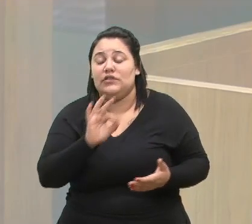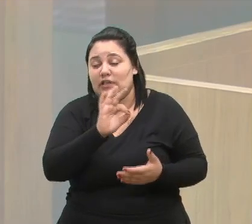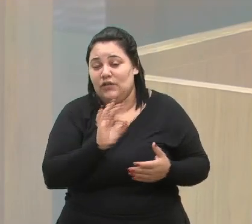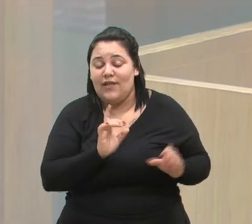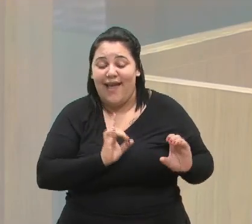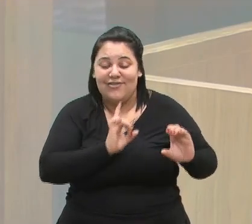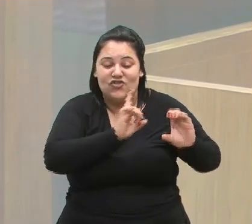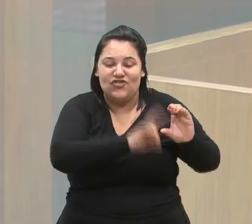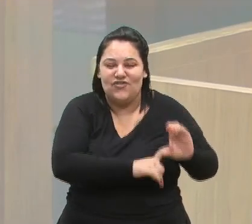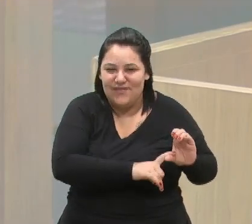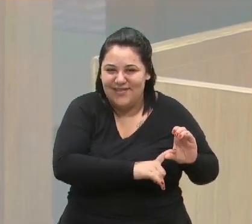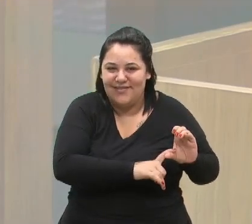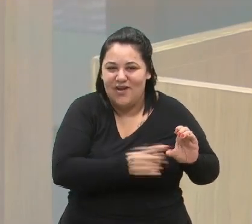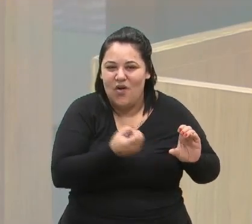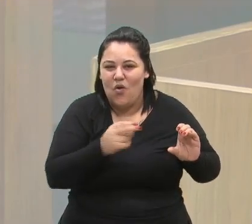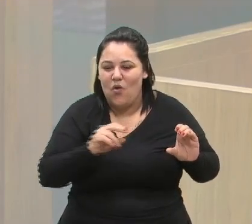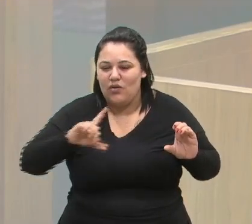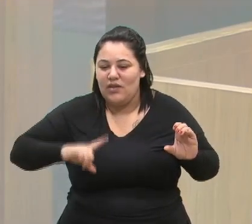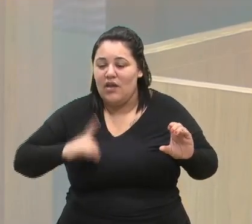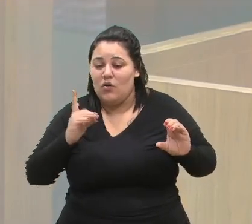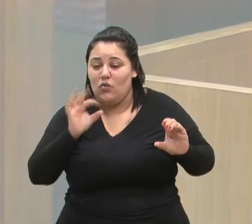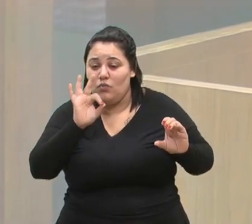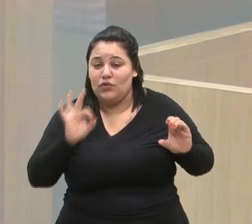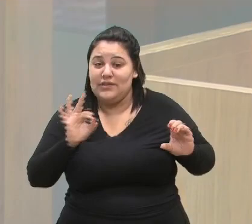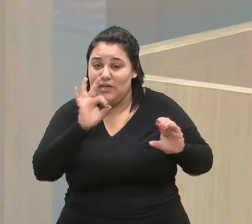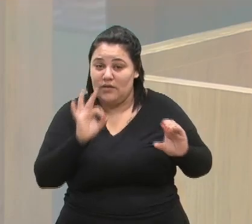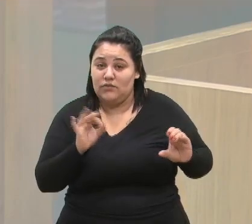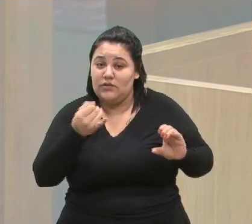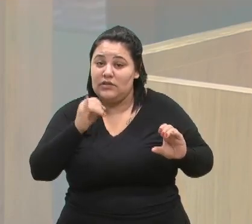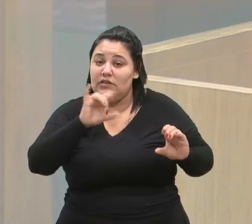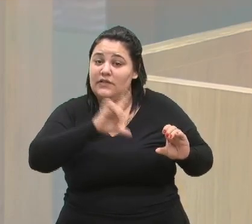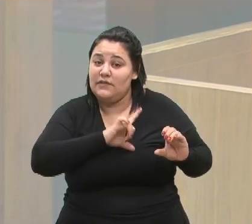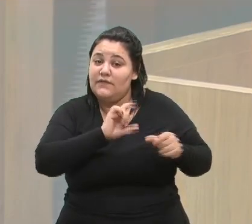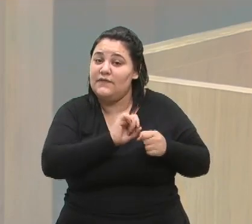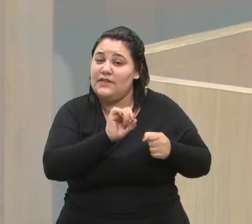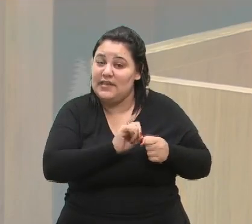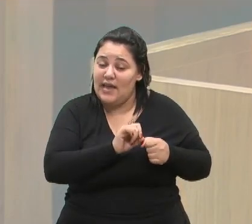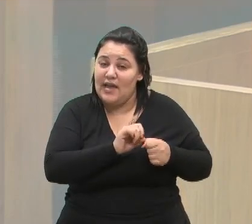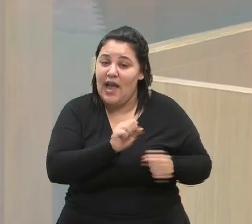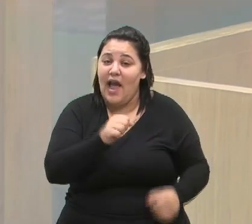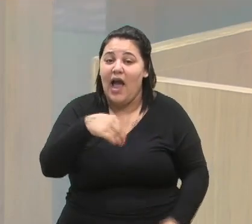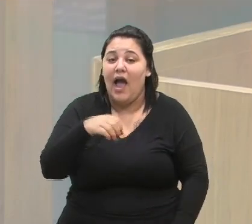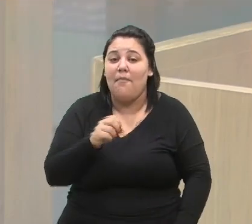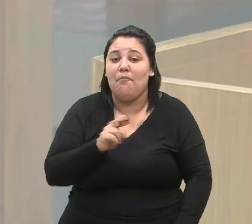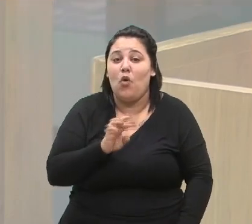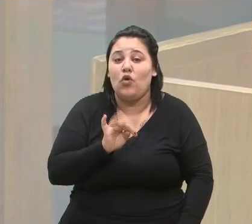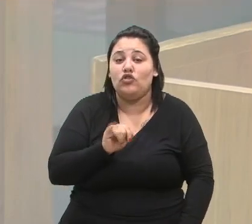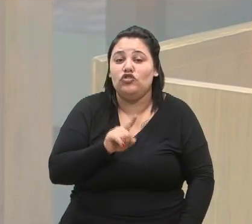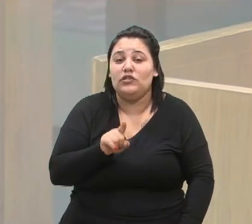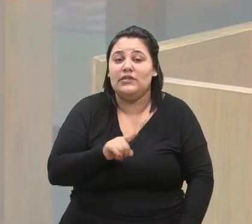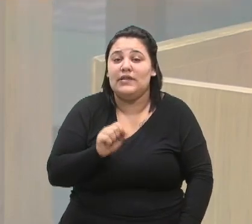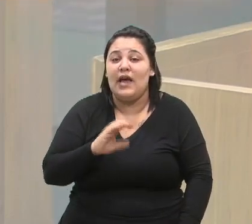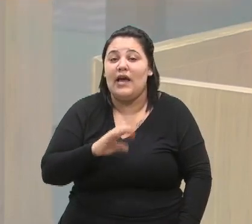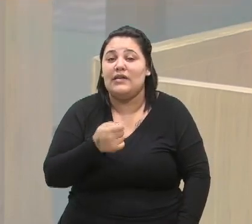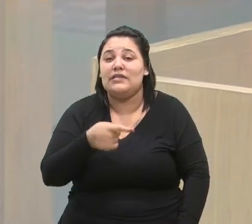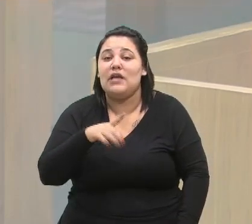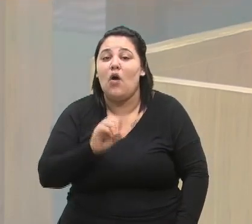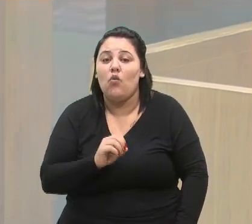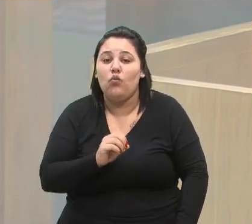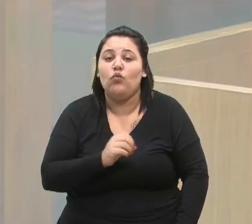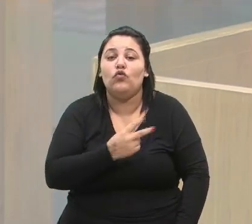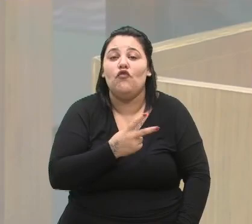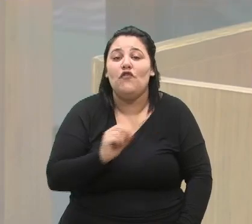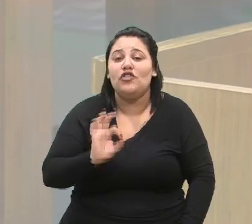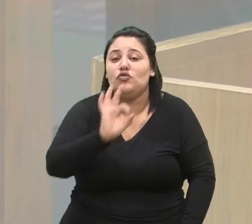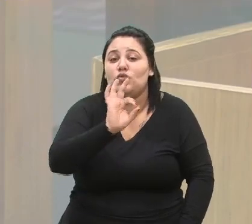ou ter 1% de redução desde que realizem a amortização extraordinária de 20% do saldo